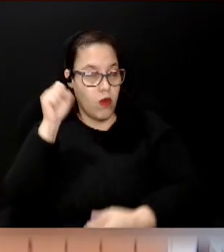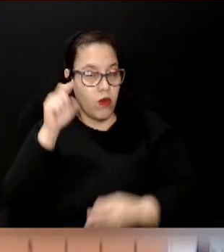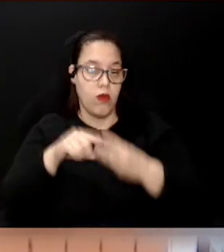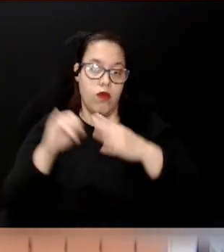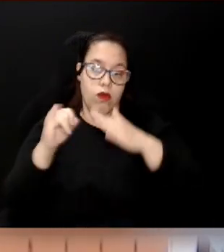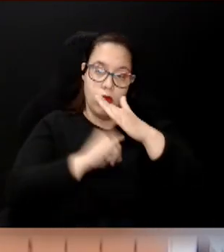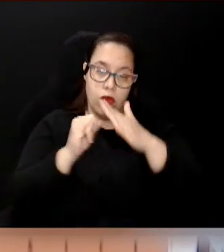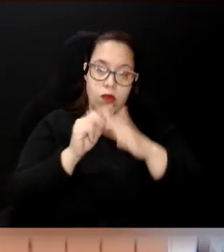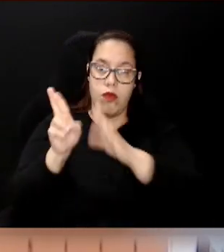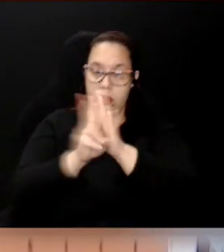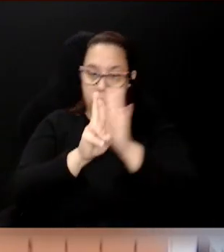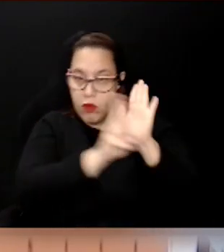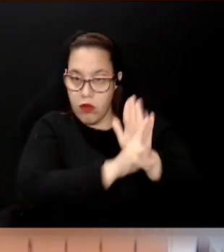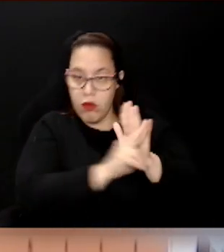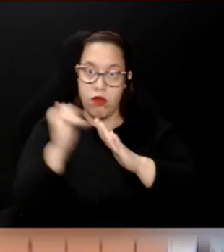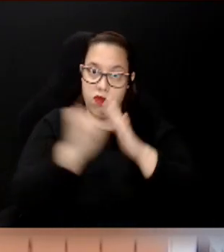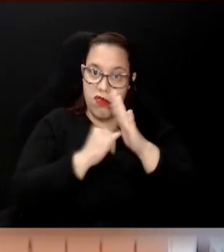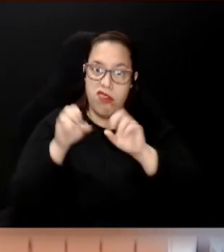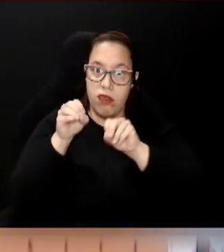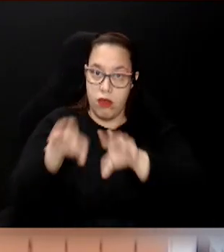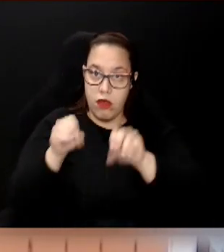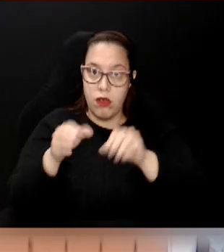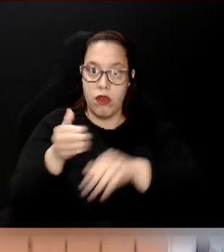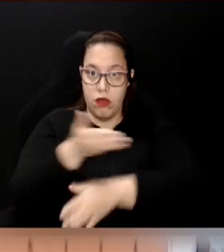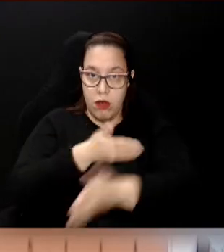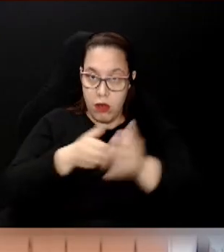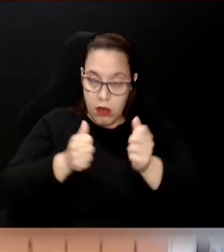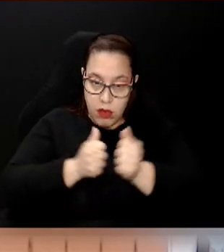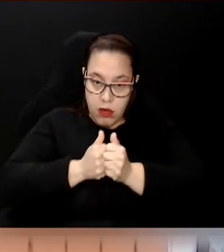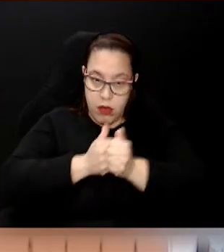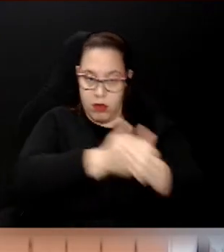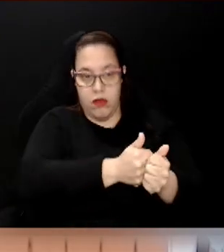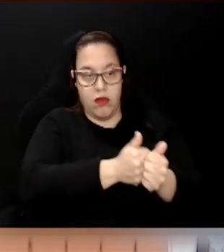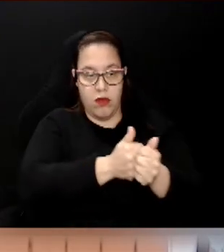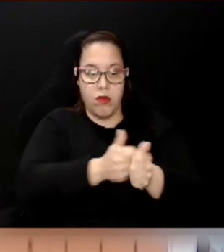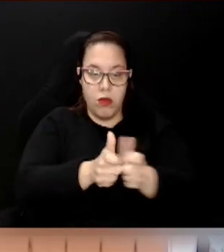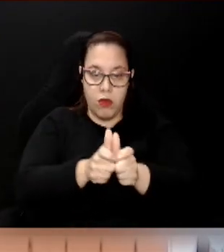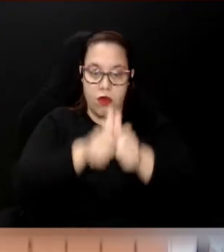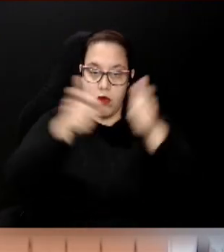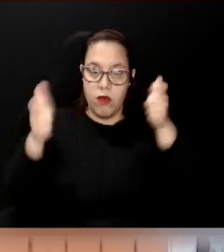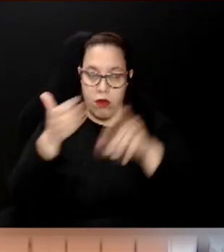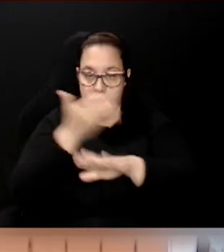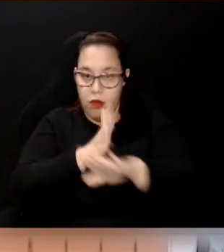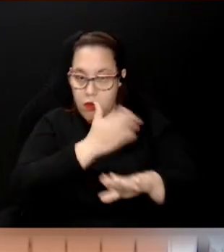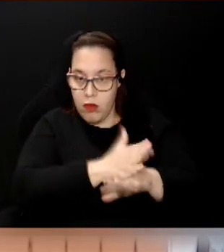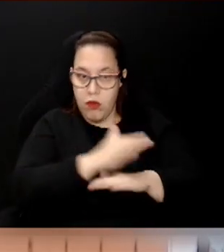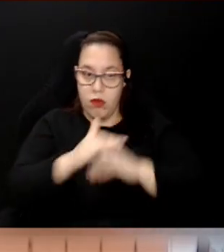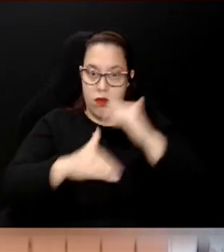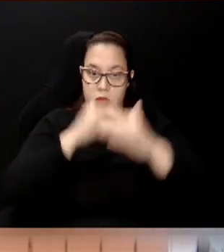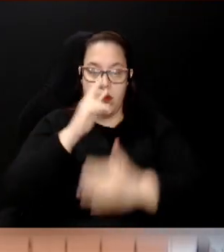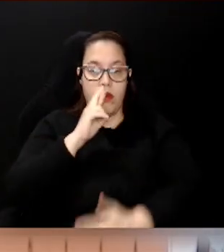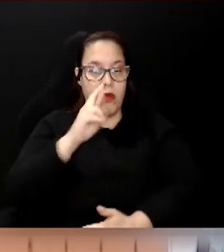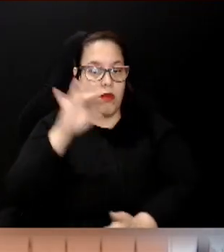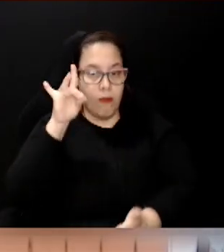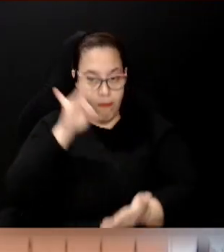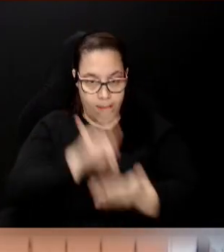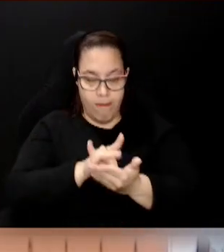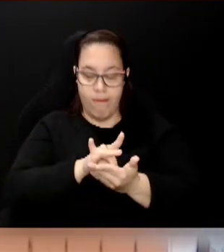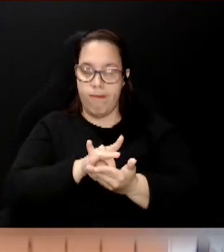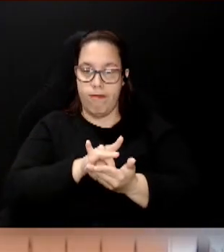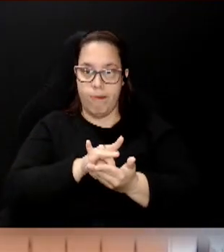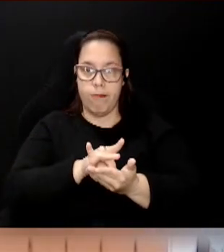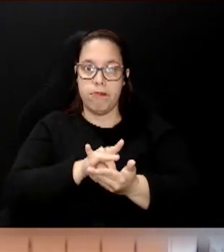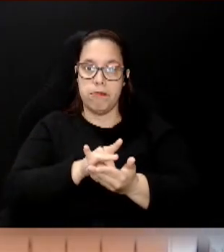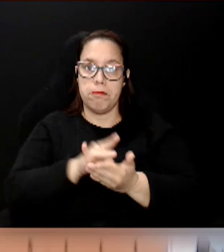representativas, instituições de ensino caminham juntos, ampliamos nossa capacidade de gerar resultados concretos. Essa parceria produz